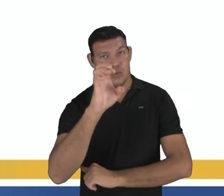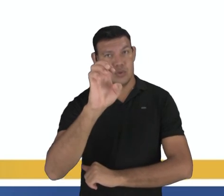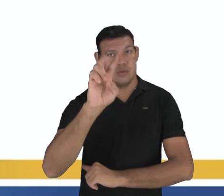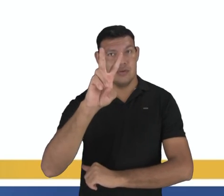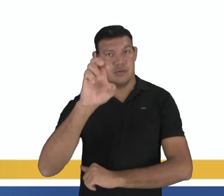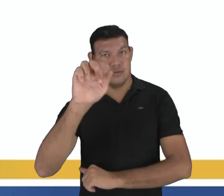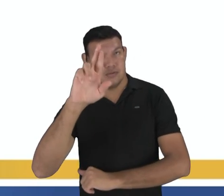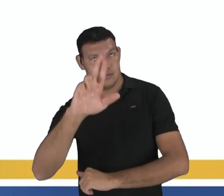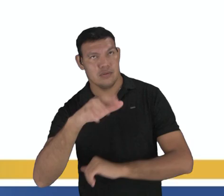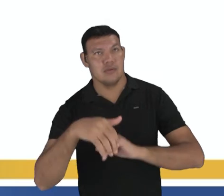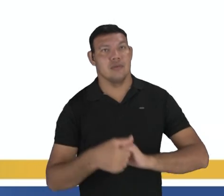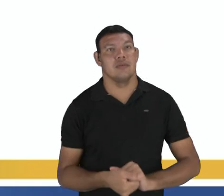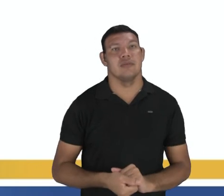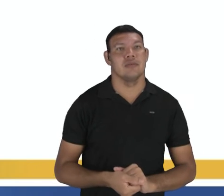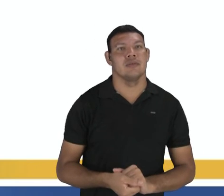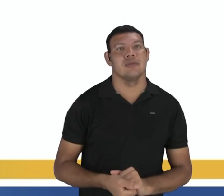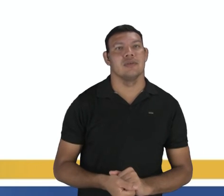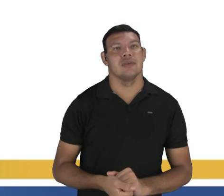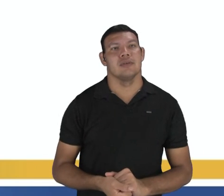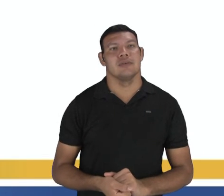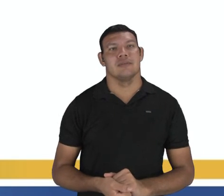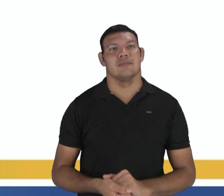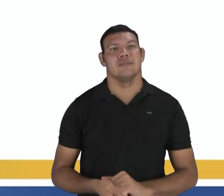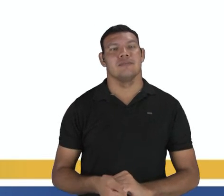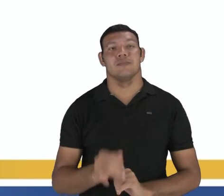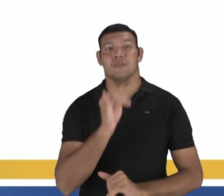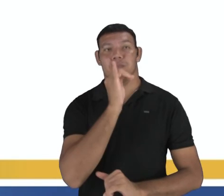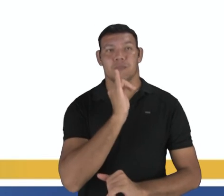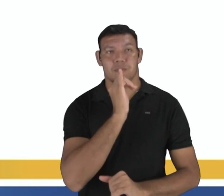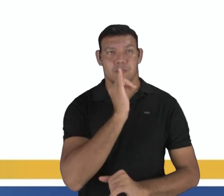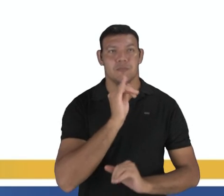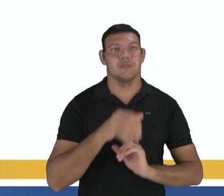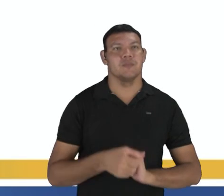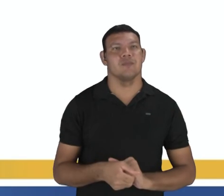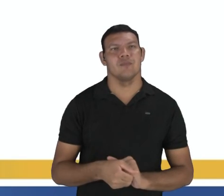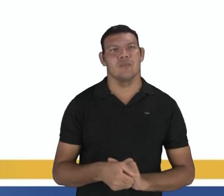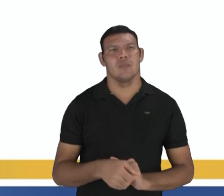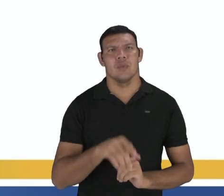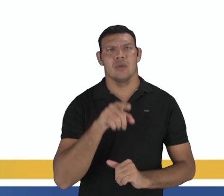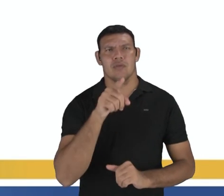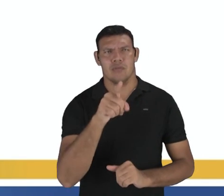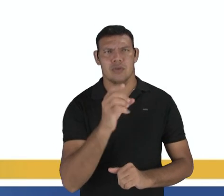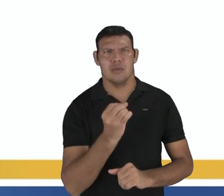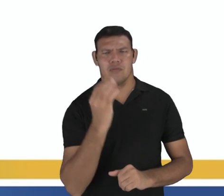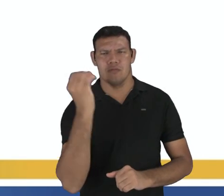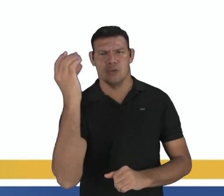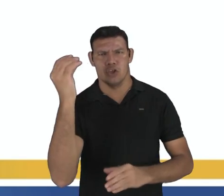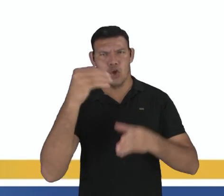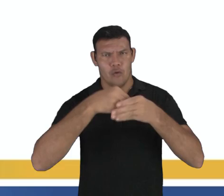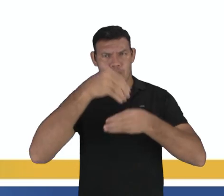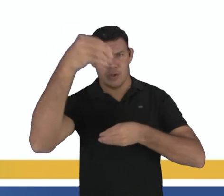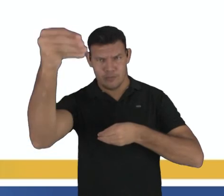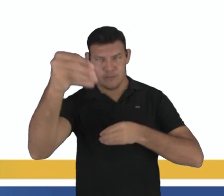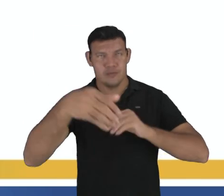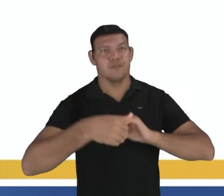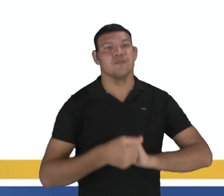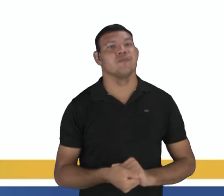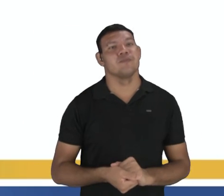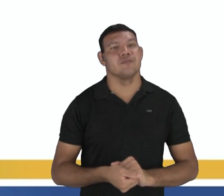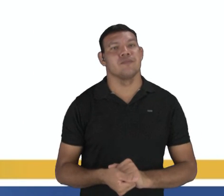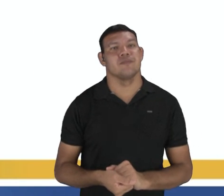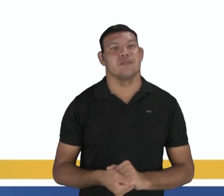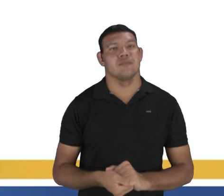Observem os exemplos. Have you ever been abroad? Você já esteve no exterior? Have you